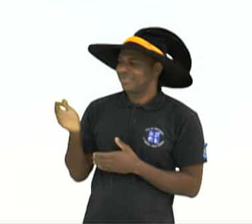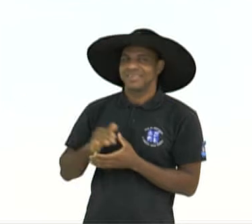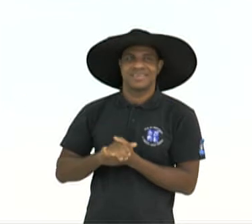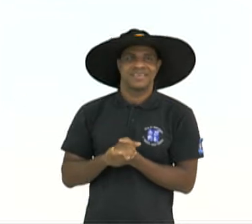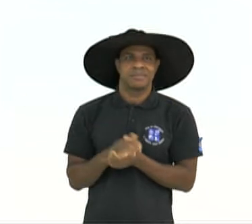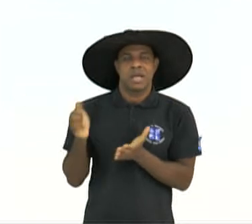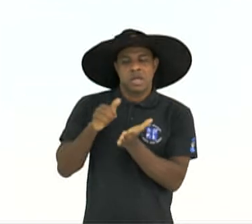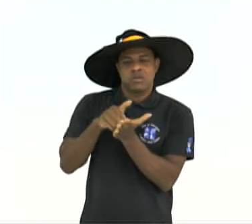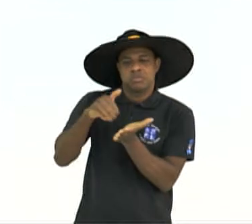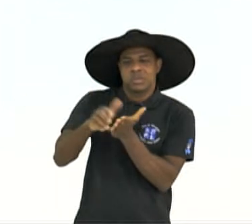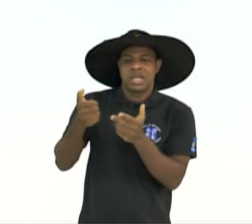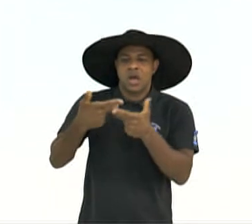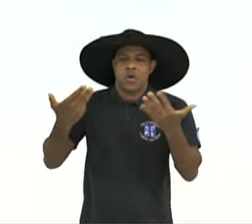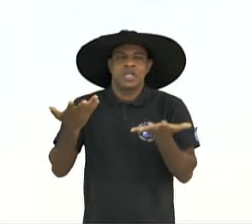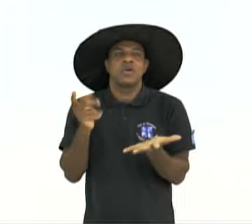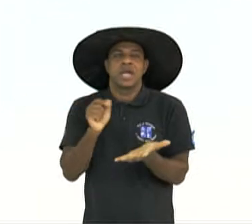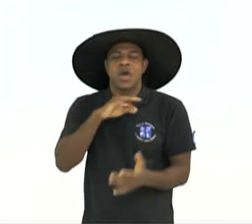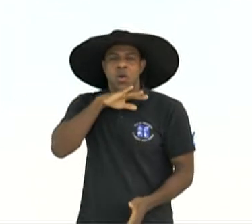ruins.